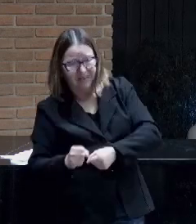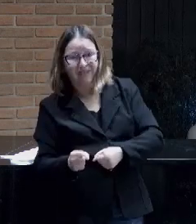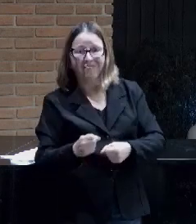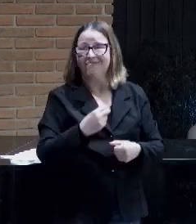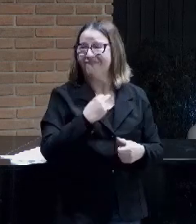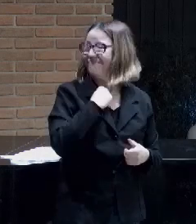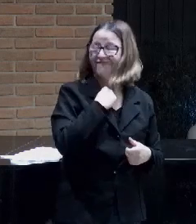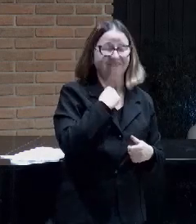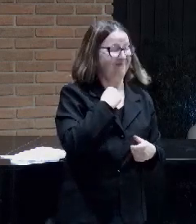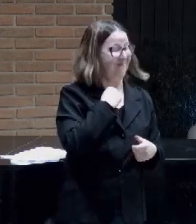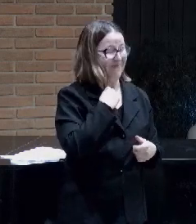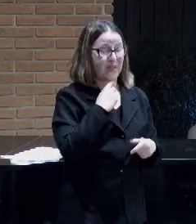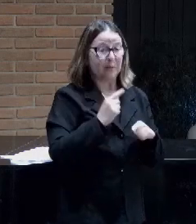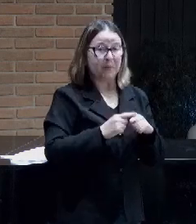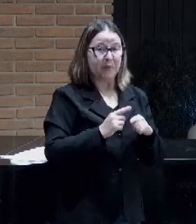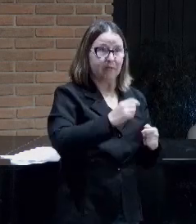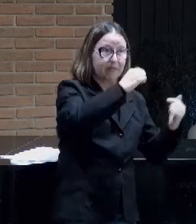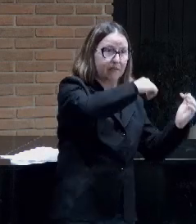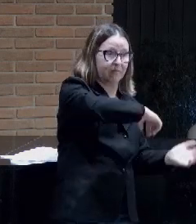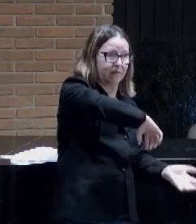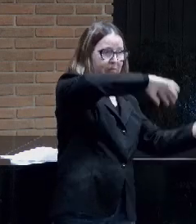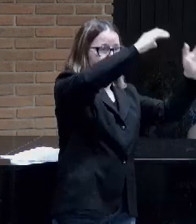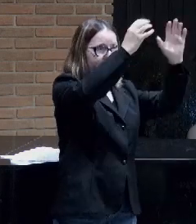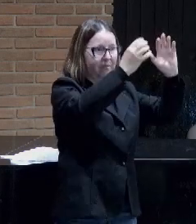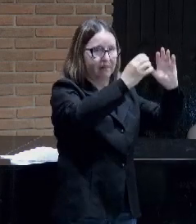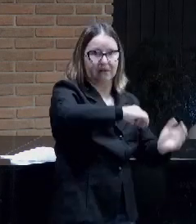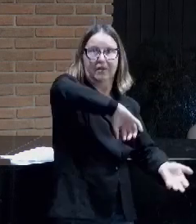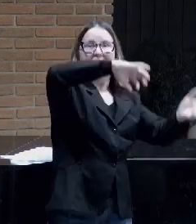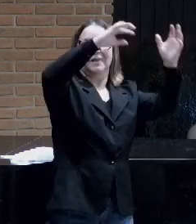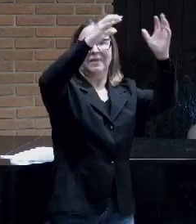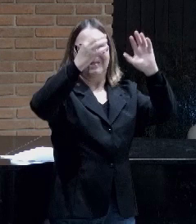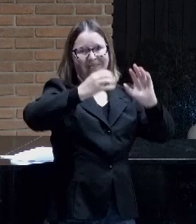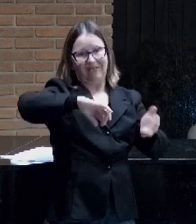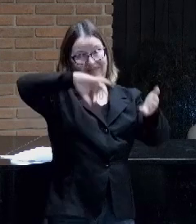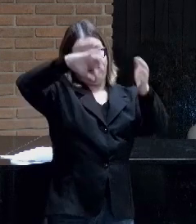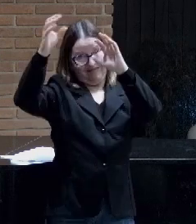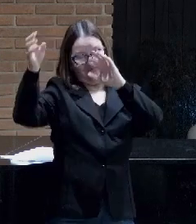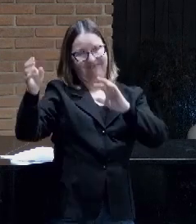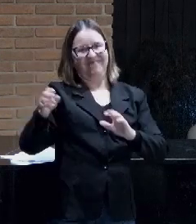porque o mar ia se tornando cada vez mais tempestuoso contra eles.